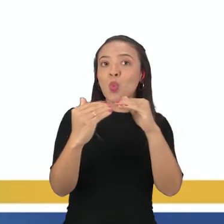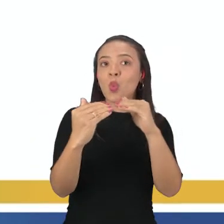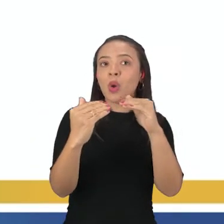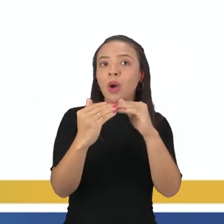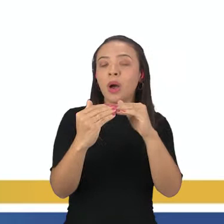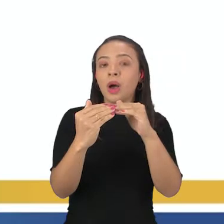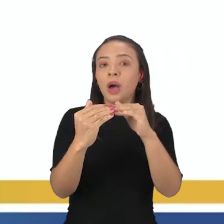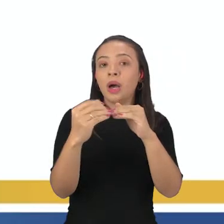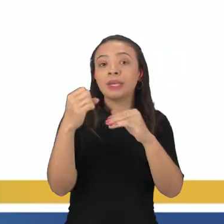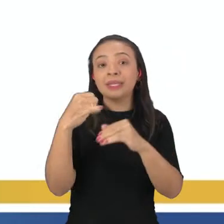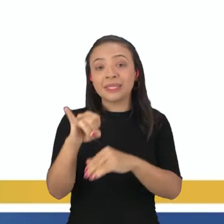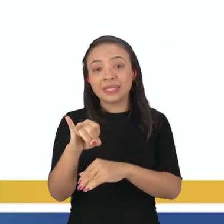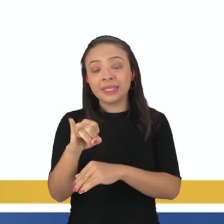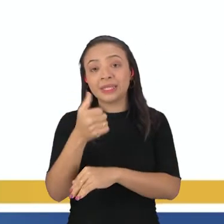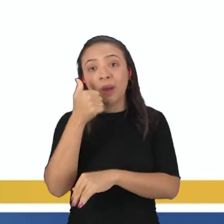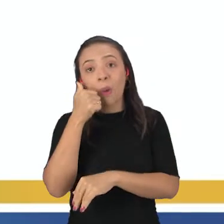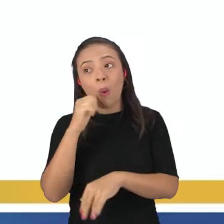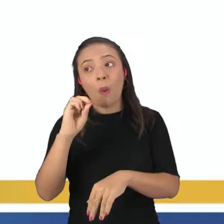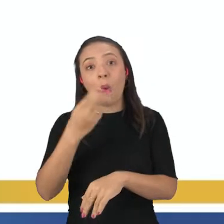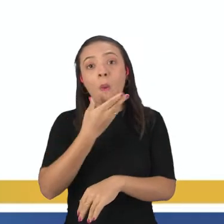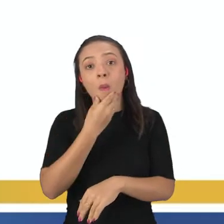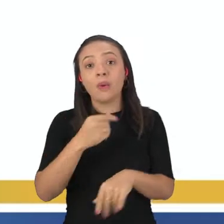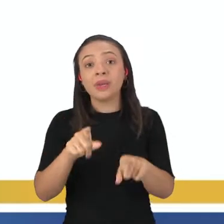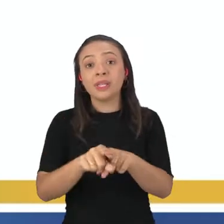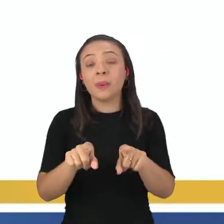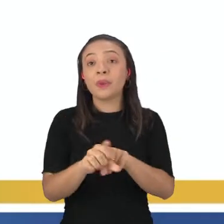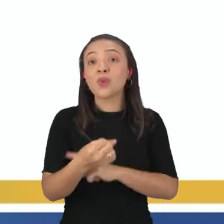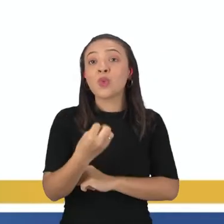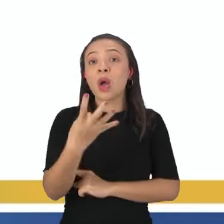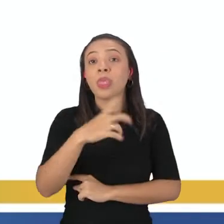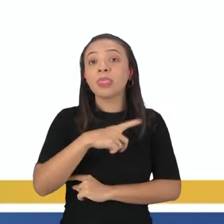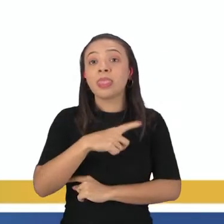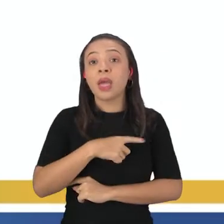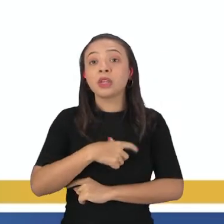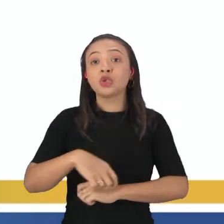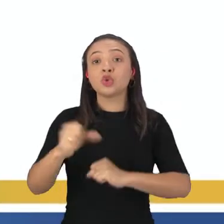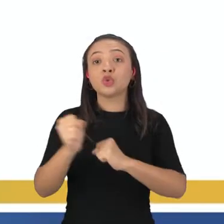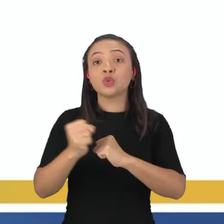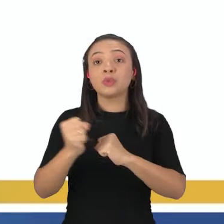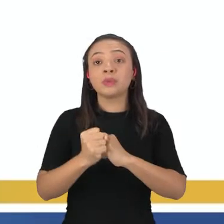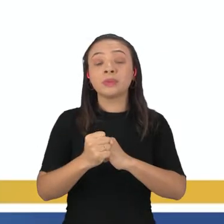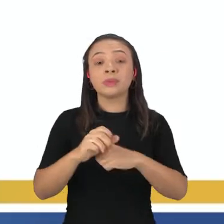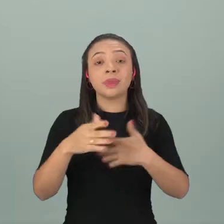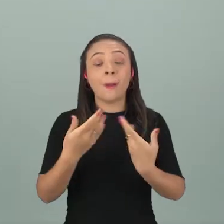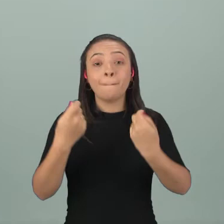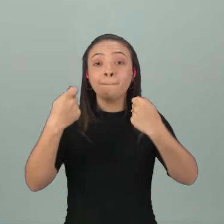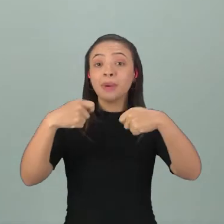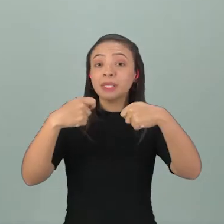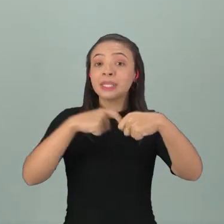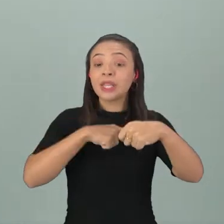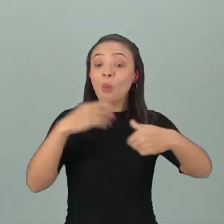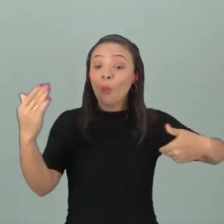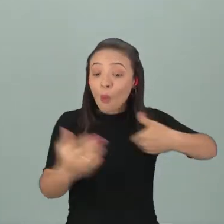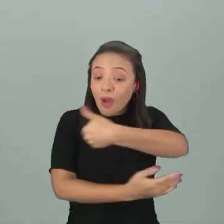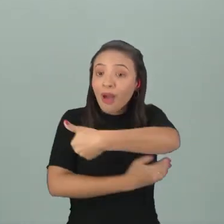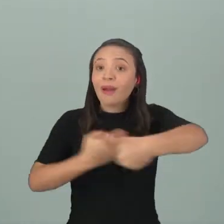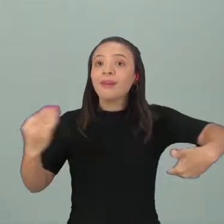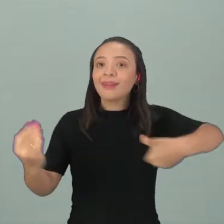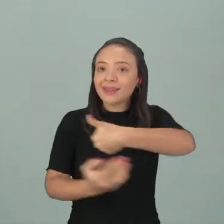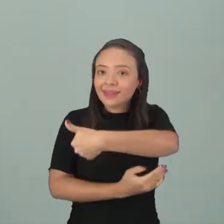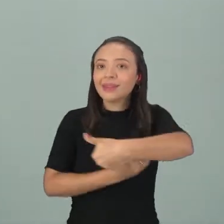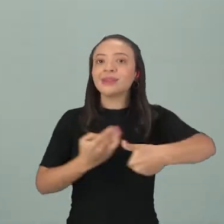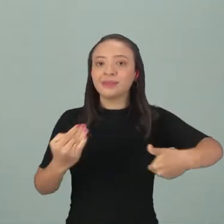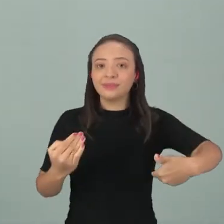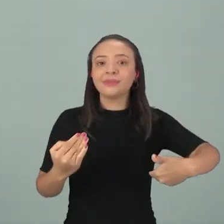ao gênero e ao número do substantivo. O que é harmonizar? Eles devem ter uma relação